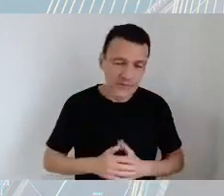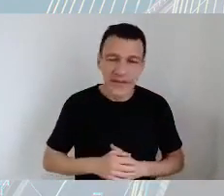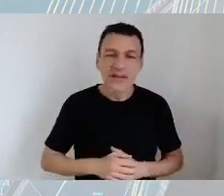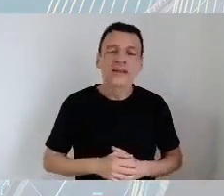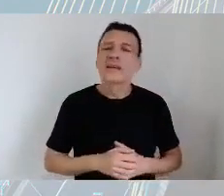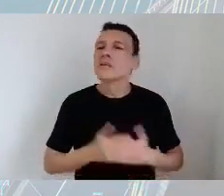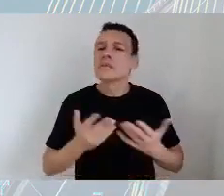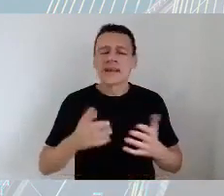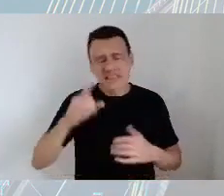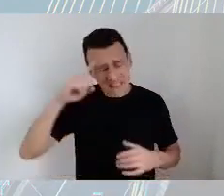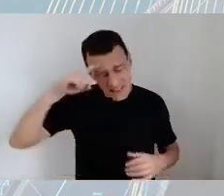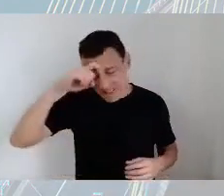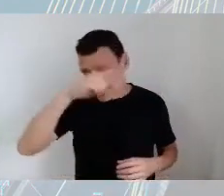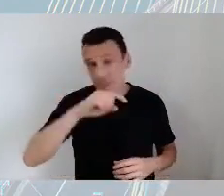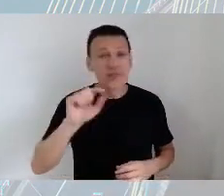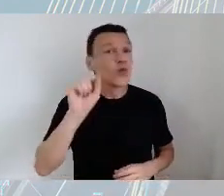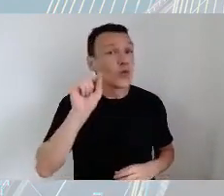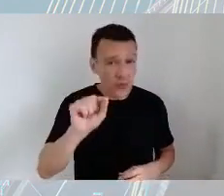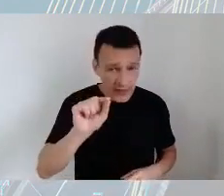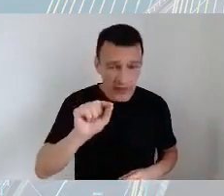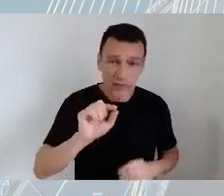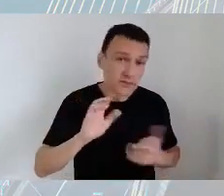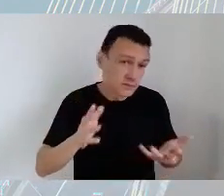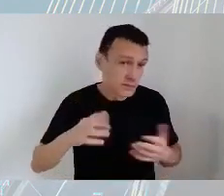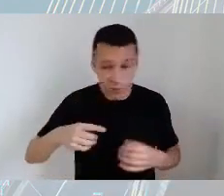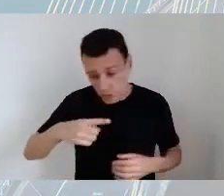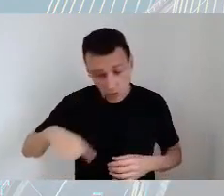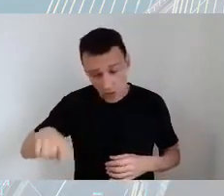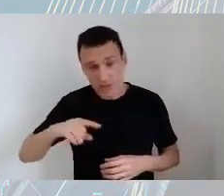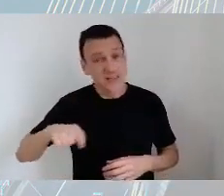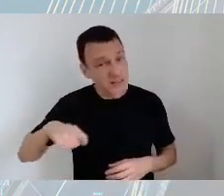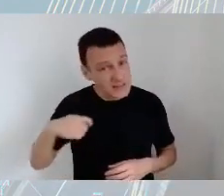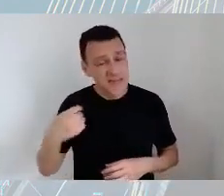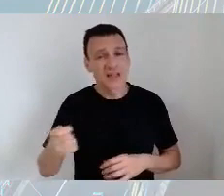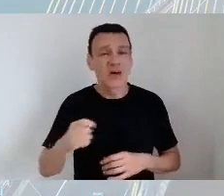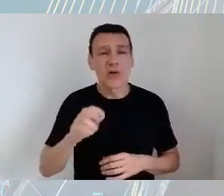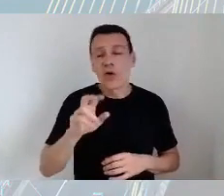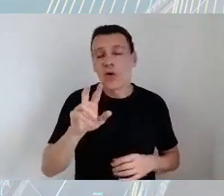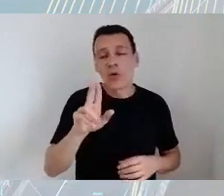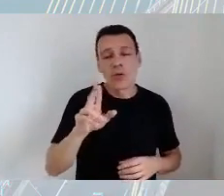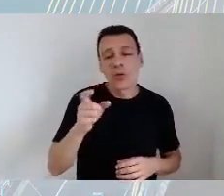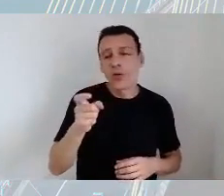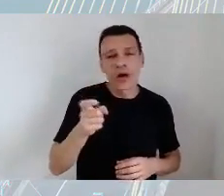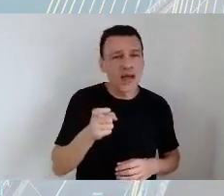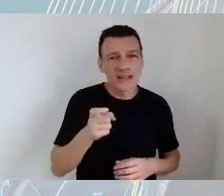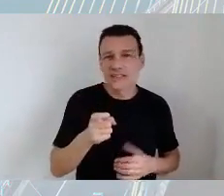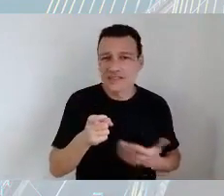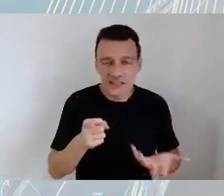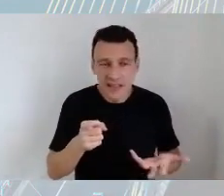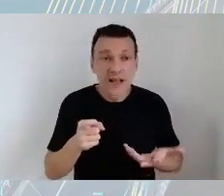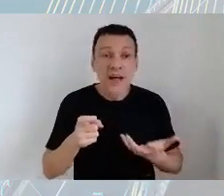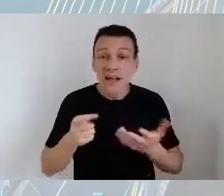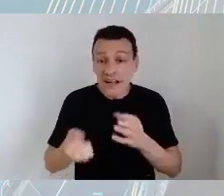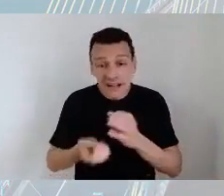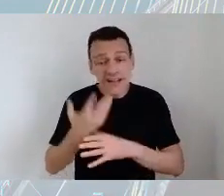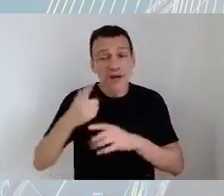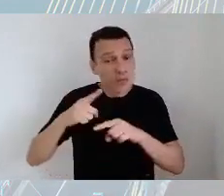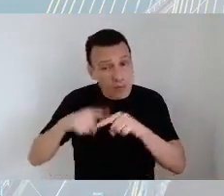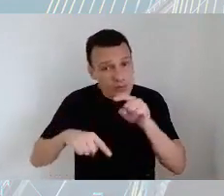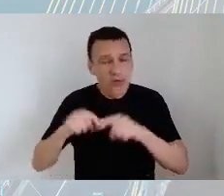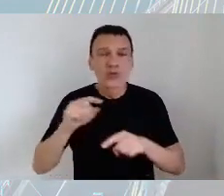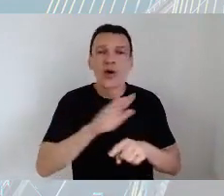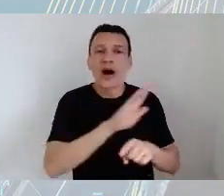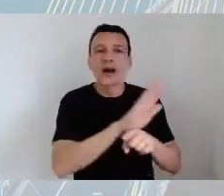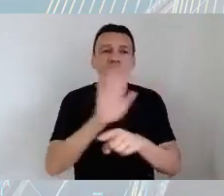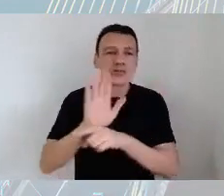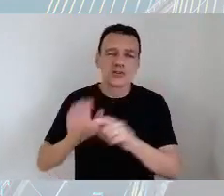na ótica de um profissional de UX atuando num produto de impacto ambiental. E aí o truque é como criar